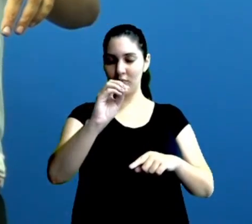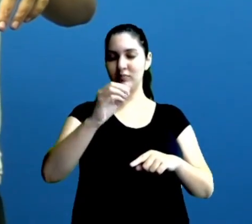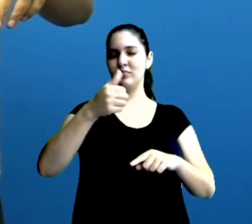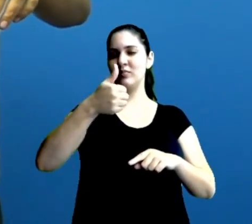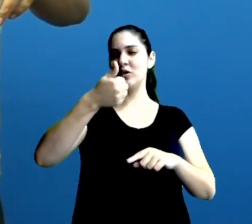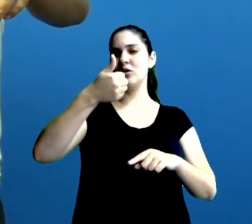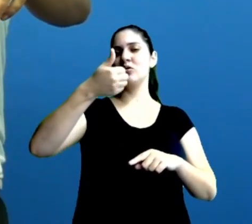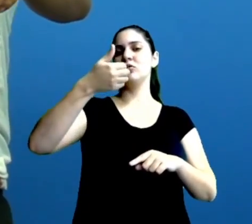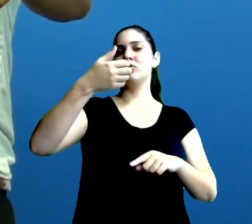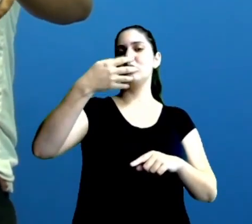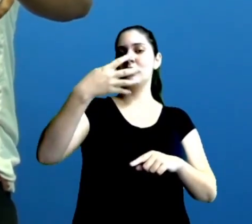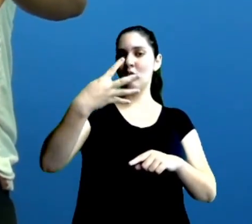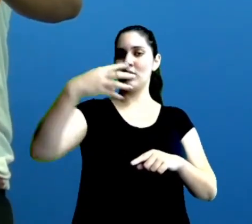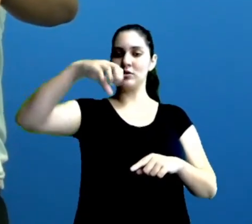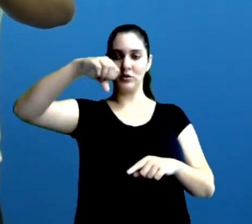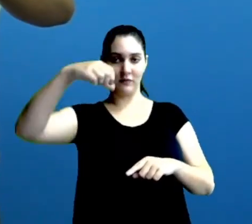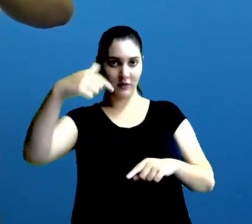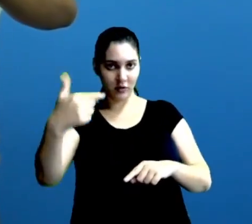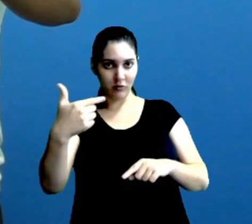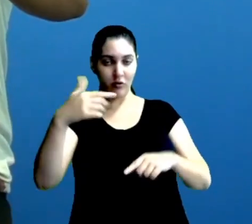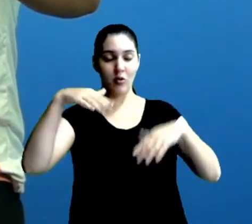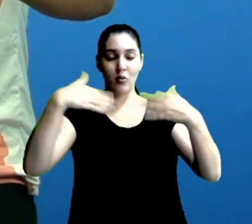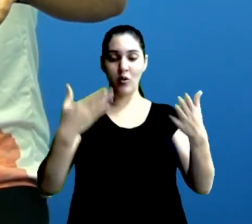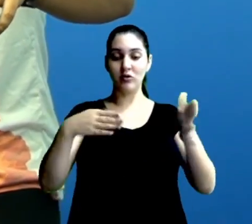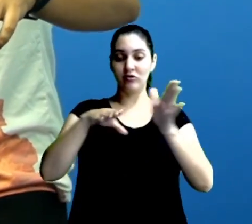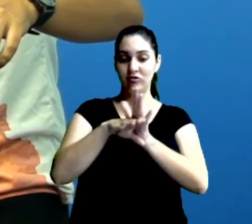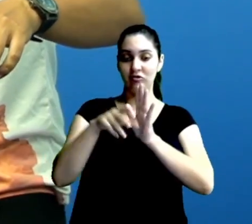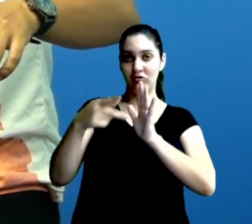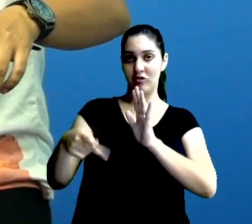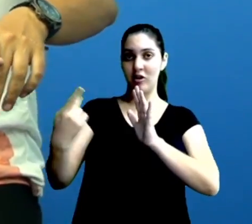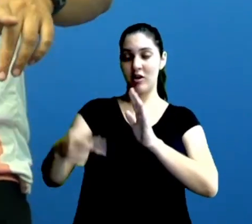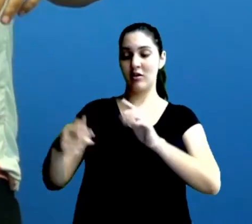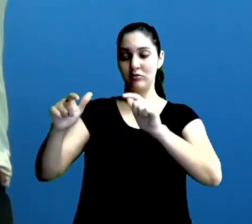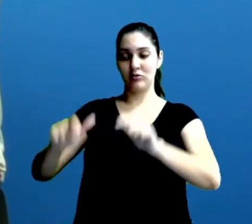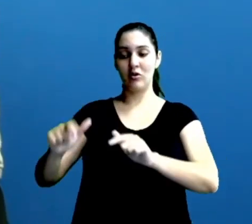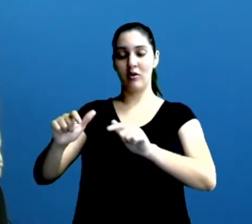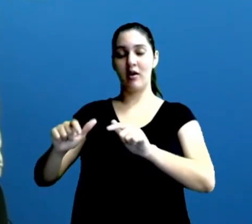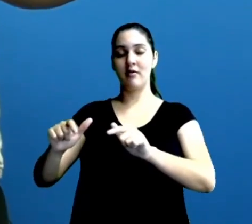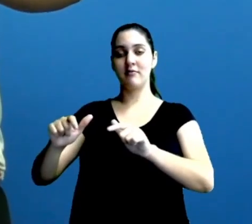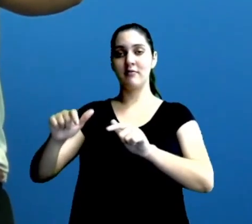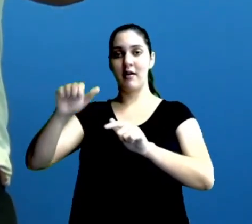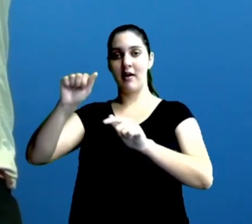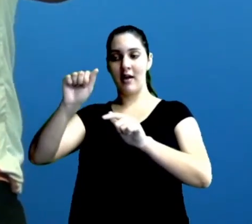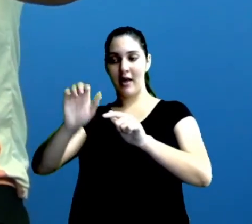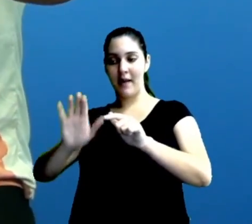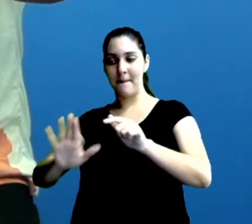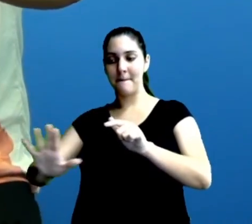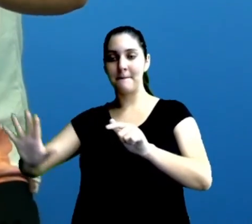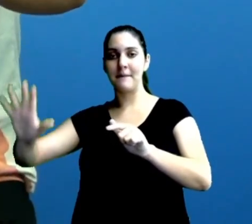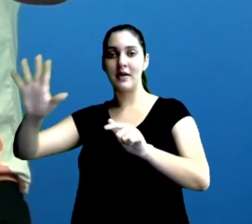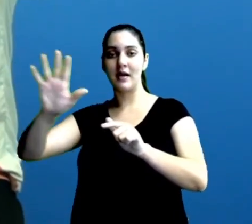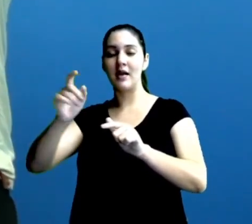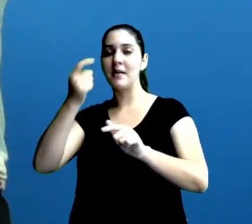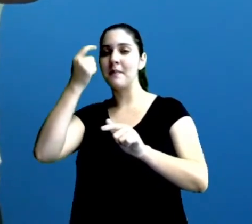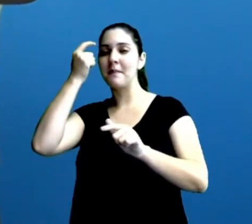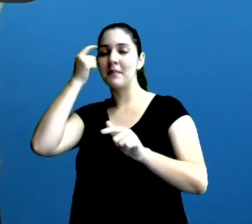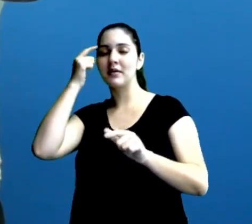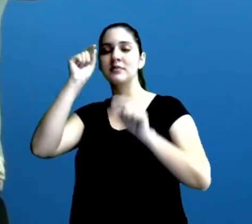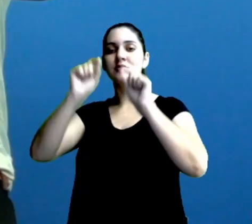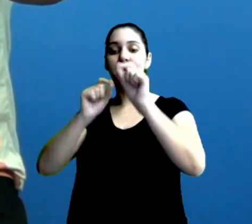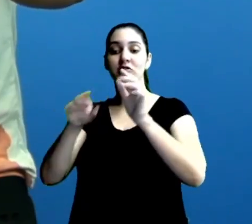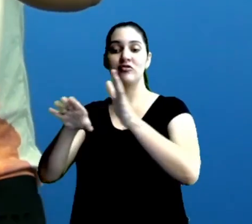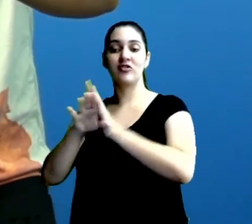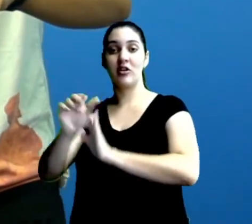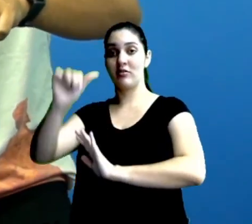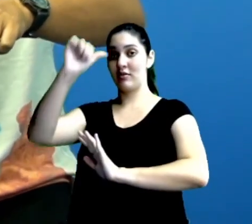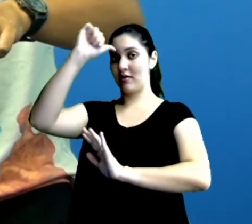Cristóvão Colombo, em 1492, quando chega em território americano, ele pensa que chegou nas Índias. Cristóvão Colombo,